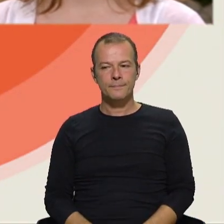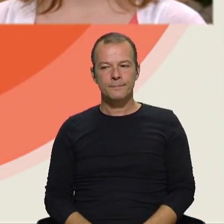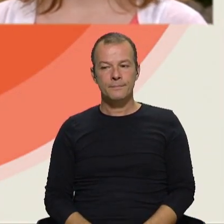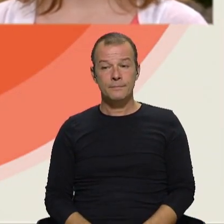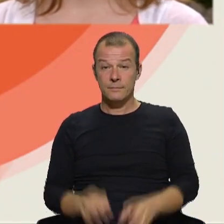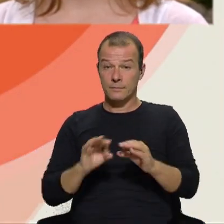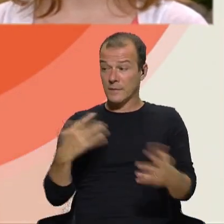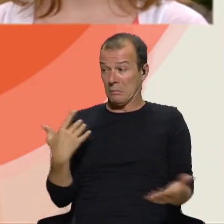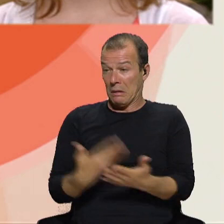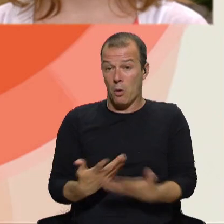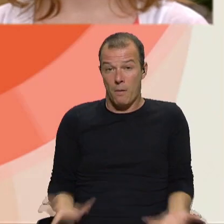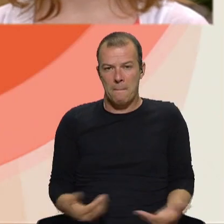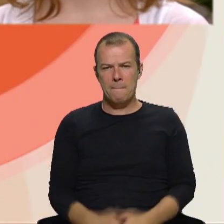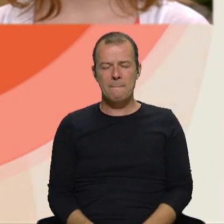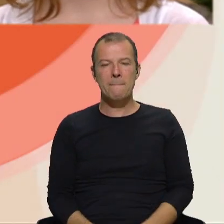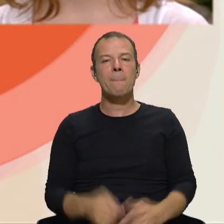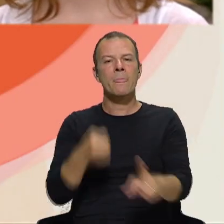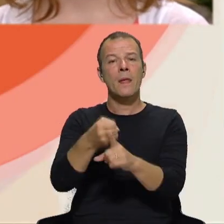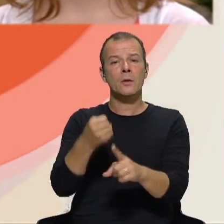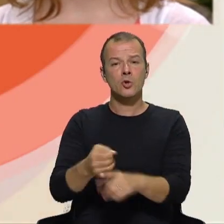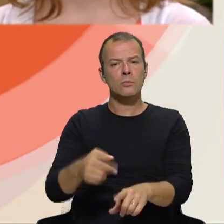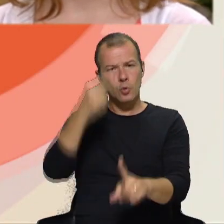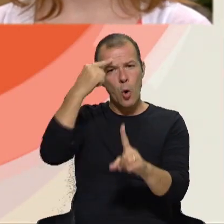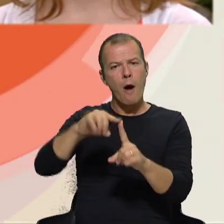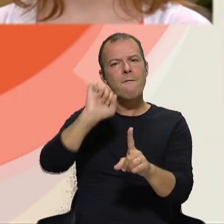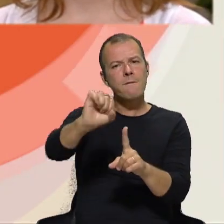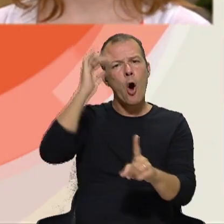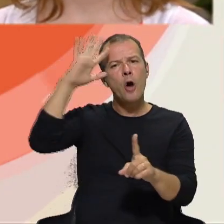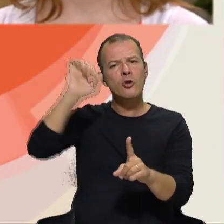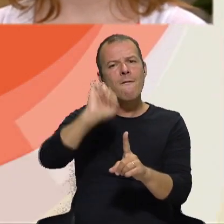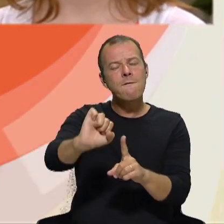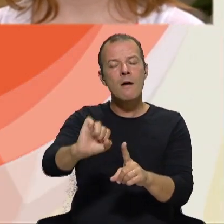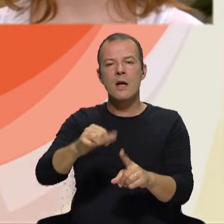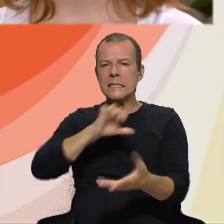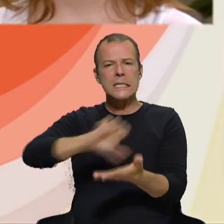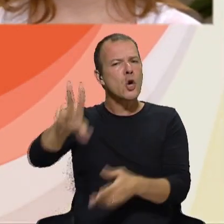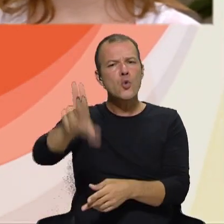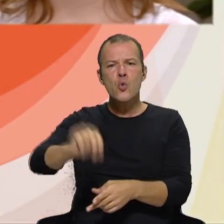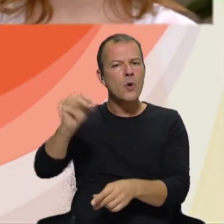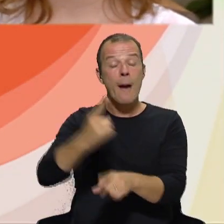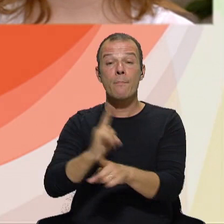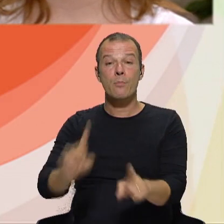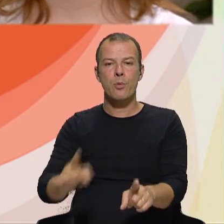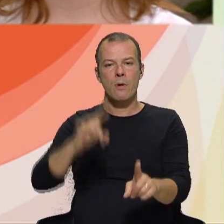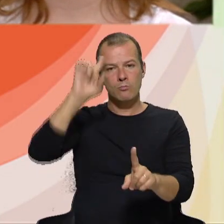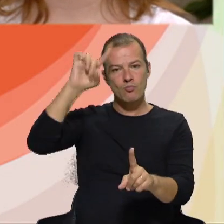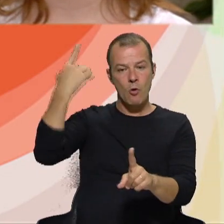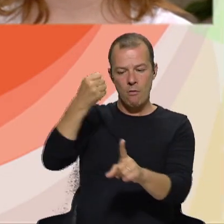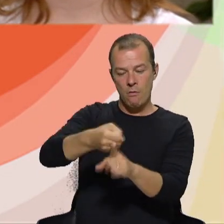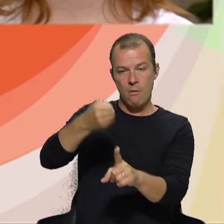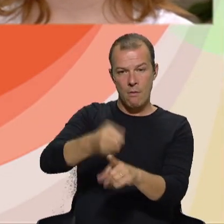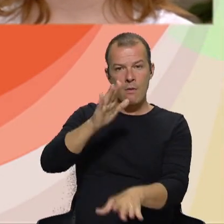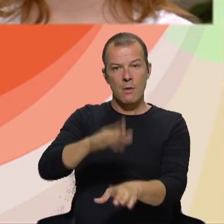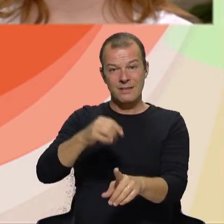que sempre foste, e que lutes pelos teus propósitos, pelos teus sonhos, não desistas nunca, porque tu sabes que ao lutares por eles estás